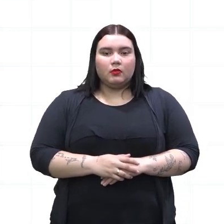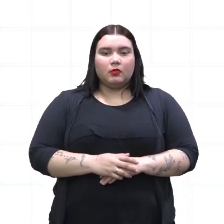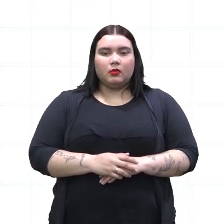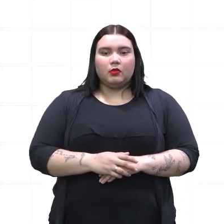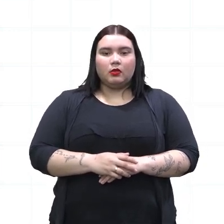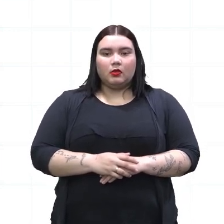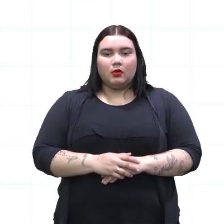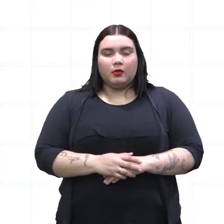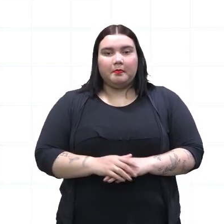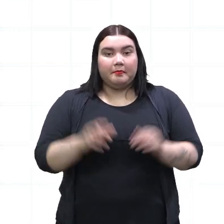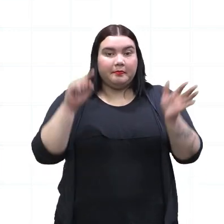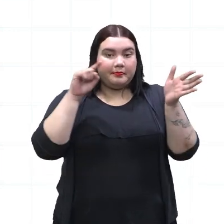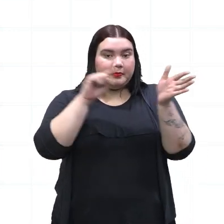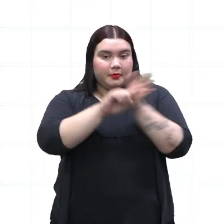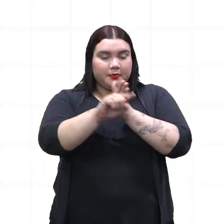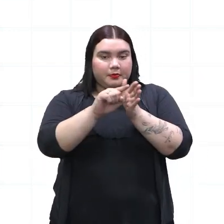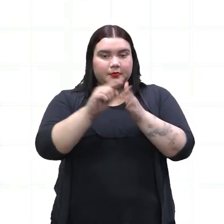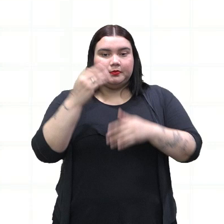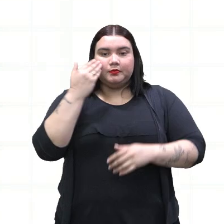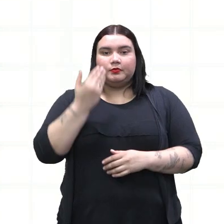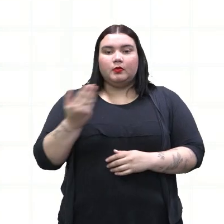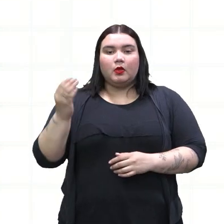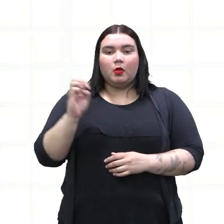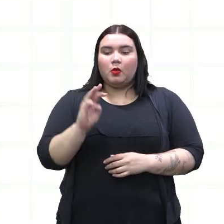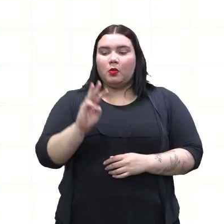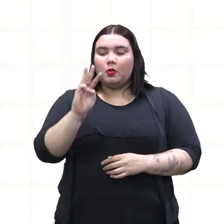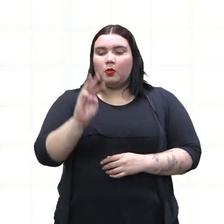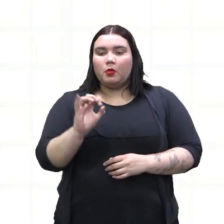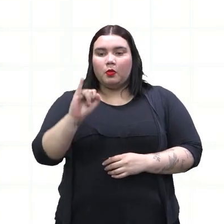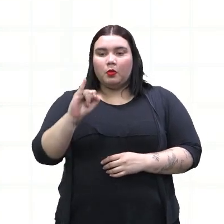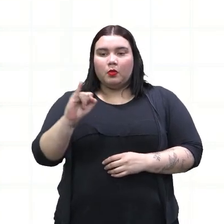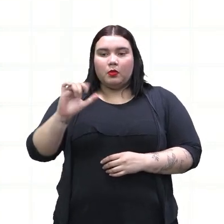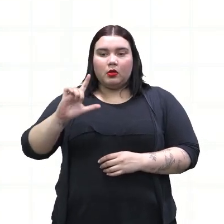Começando a pergunta, will, certo?